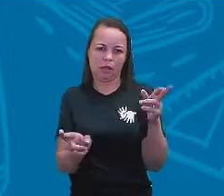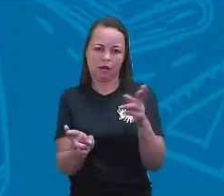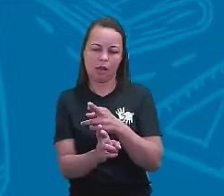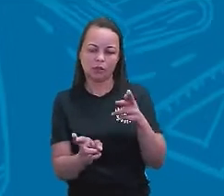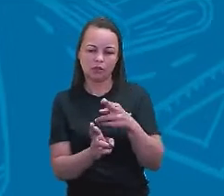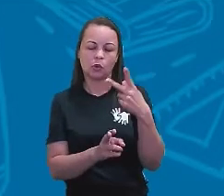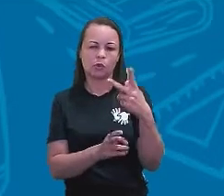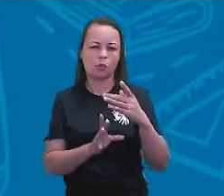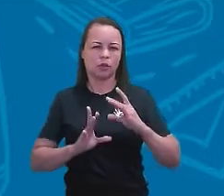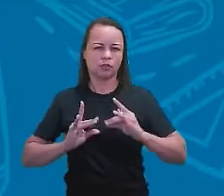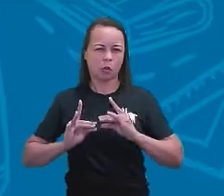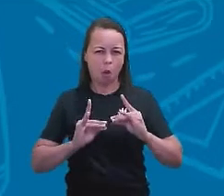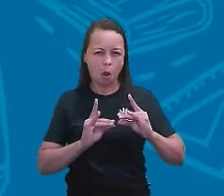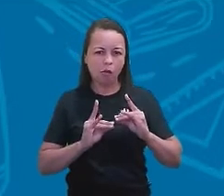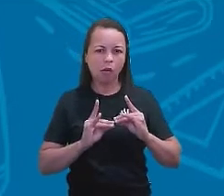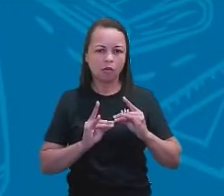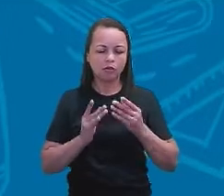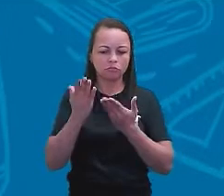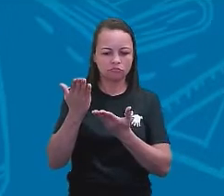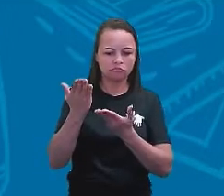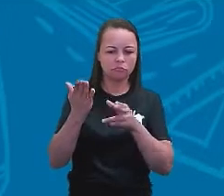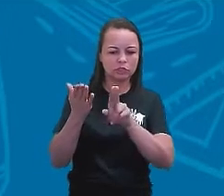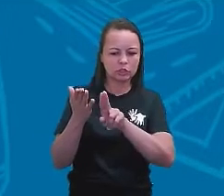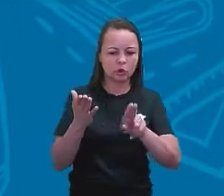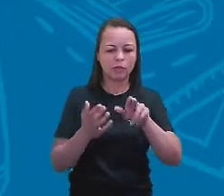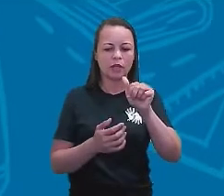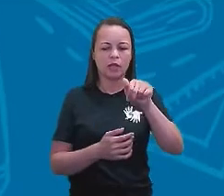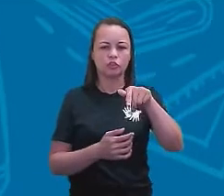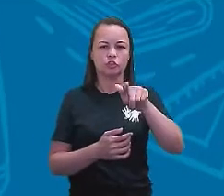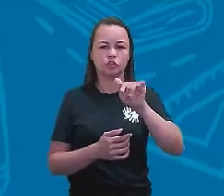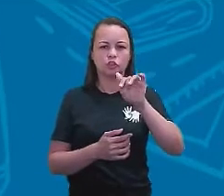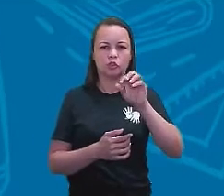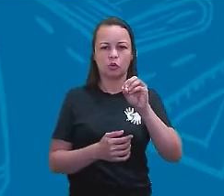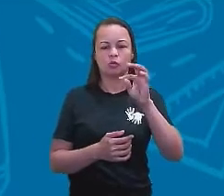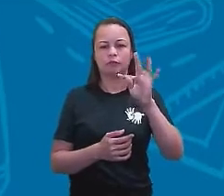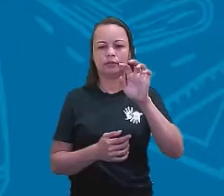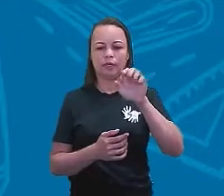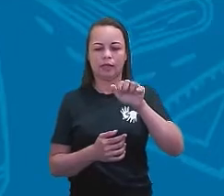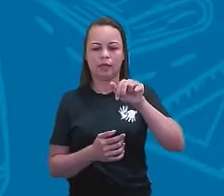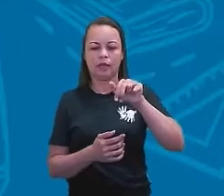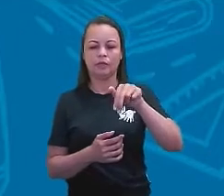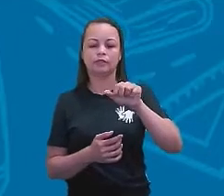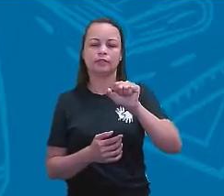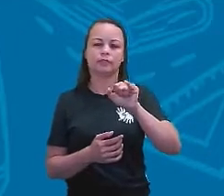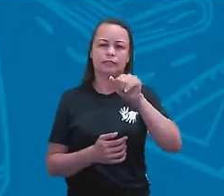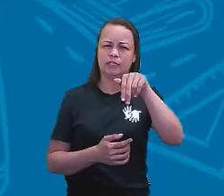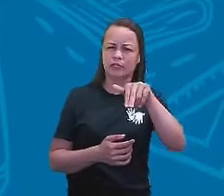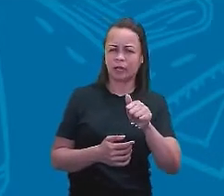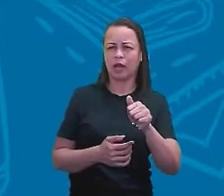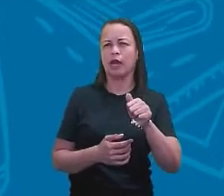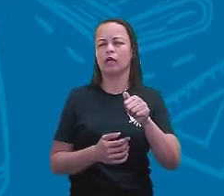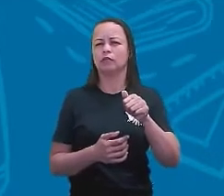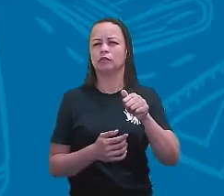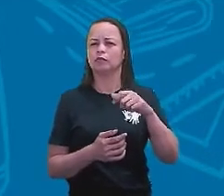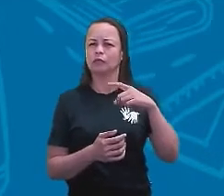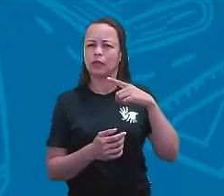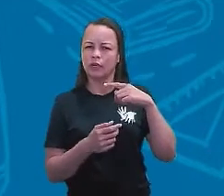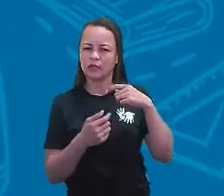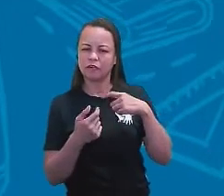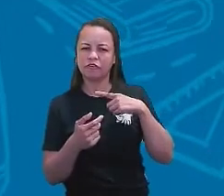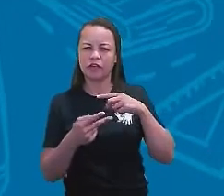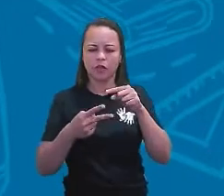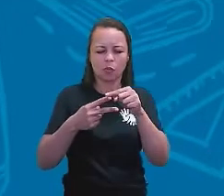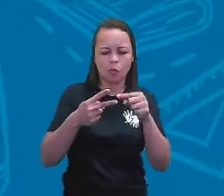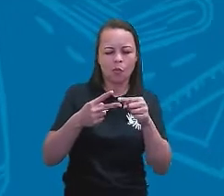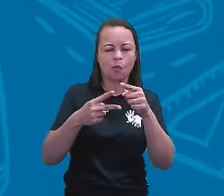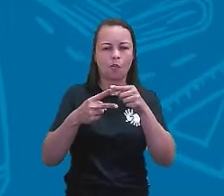esses hormônios? Sim. Então, por isso que eu falei lá no comecinho, lembra? Tem a ver com as ciências farmacêuticas, tem a ver com a ciência médica,